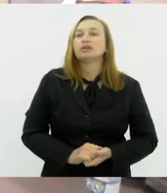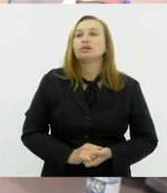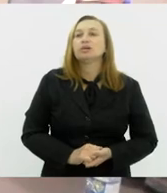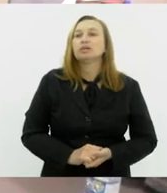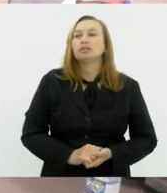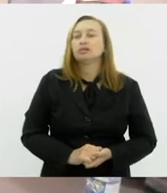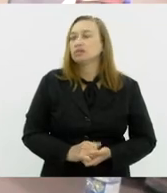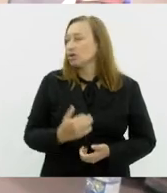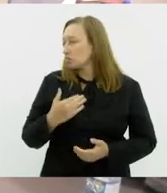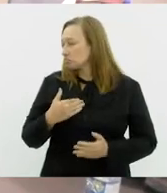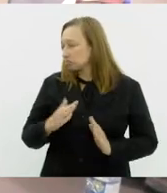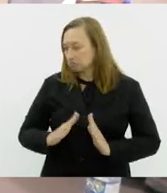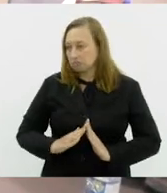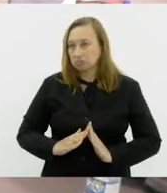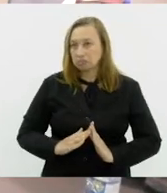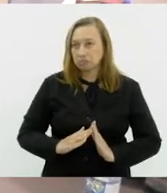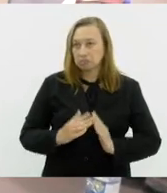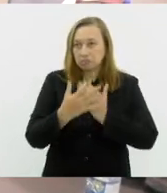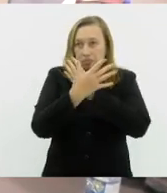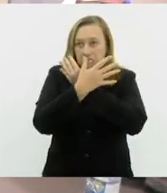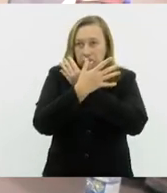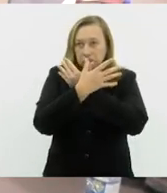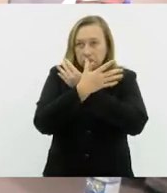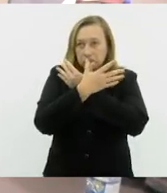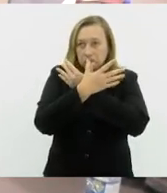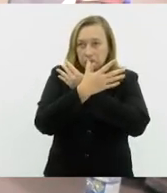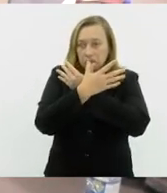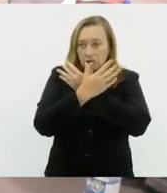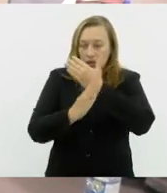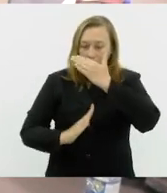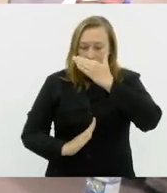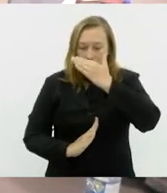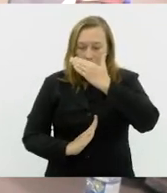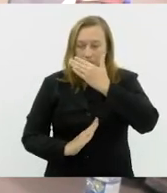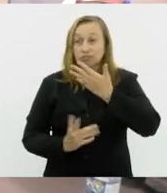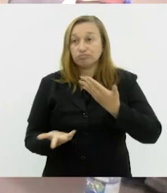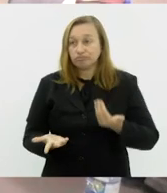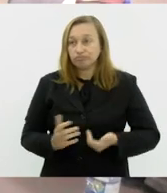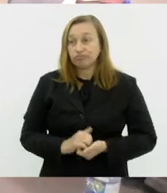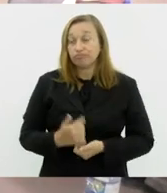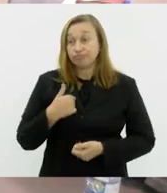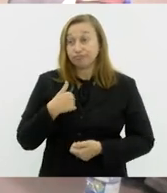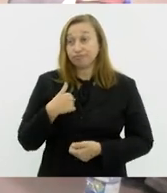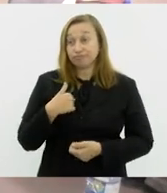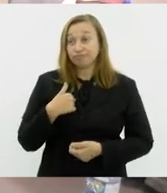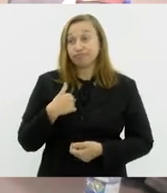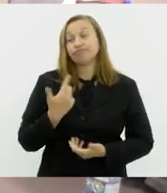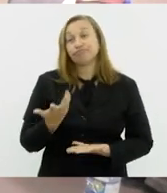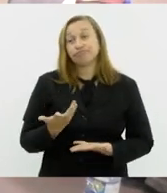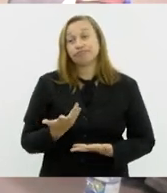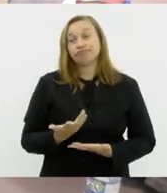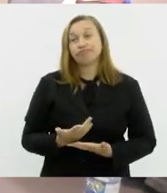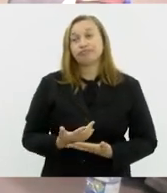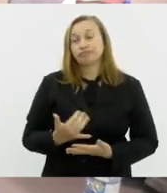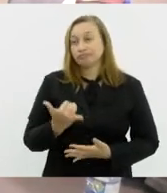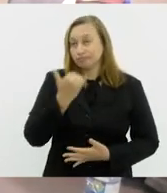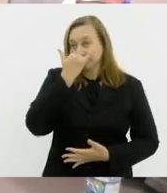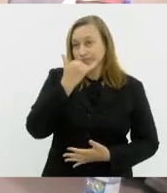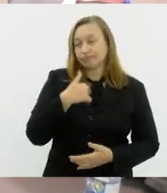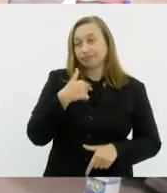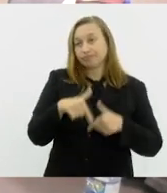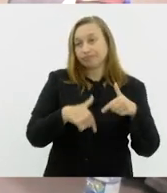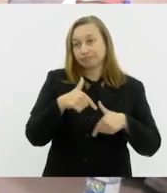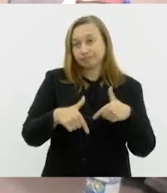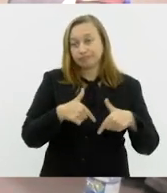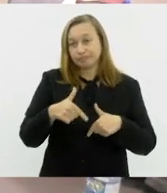Eu moro embaixo do Cristo Redentor também, e eu sou muito perturbado com isso. E, por azar, eu trabalho no hospital, não por causa do Hospital